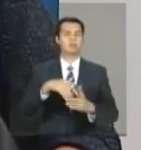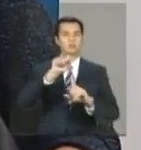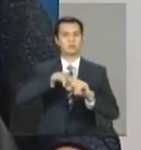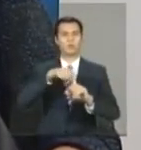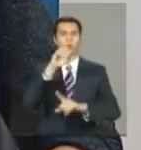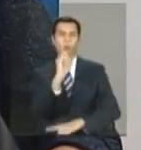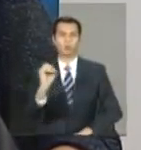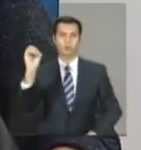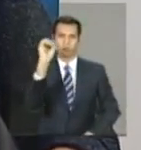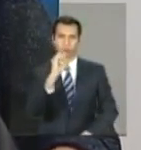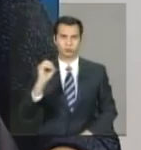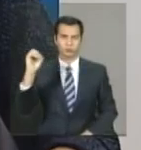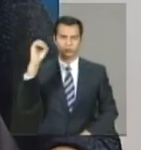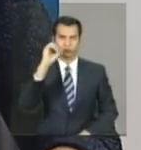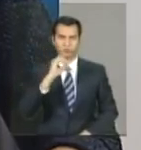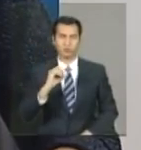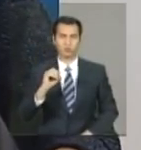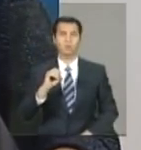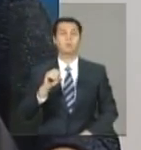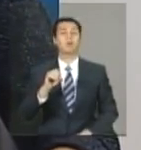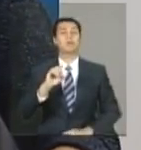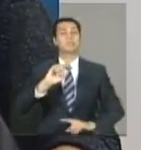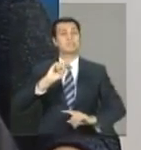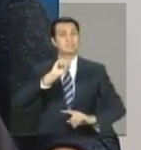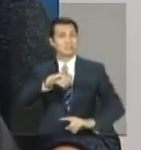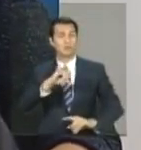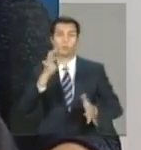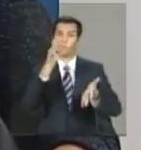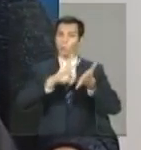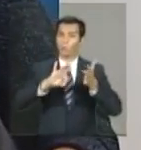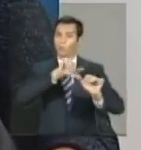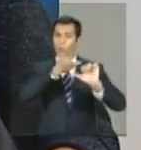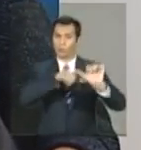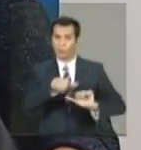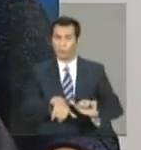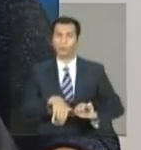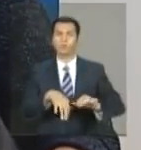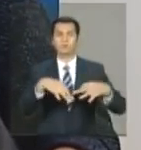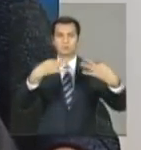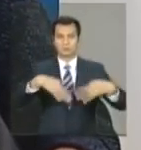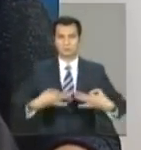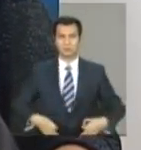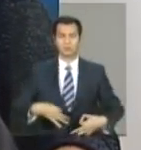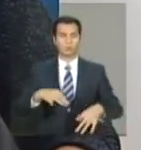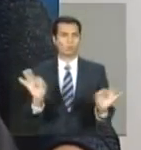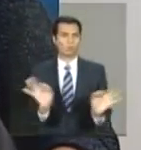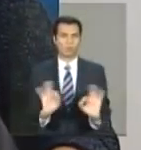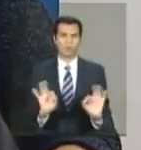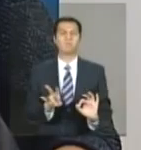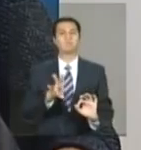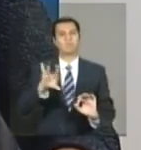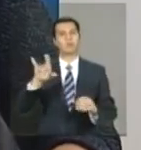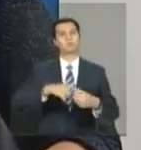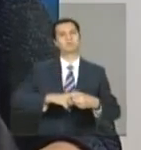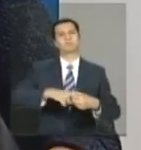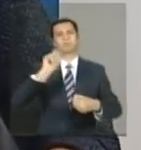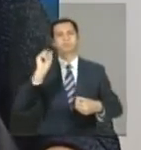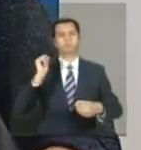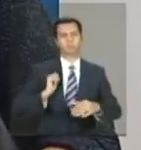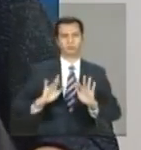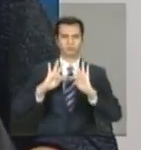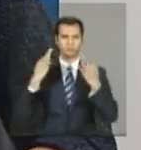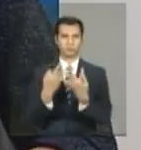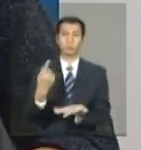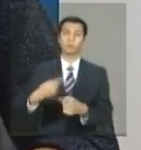atualização sem bloqueio de benefício e posteriormente, se não fizerem nos de novembro e dezembro, sairão do programa por falta de